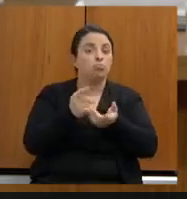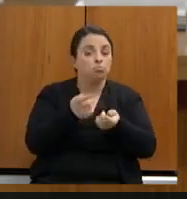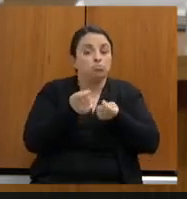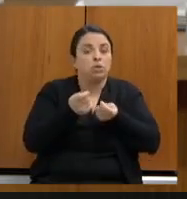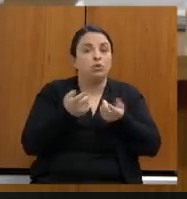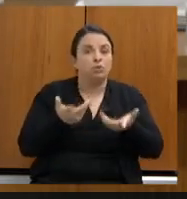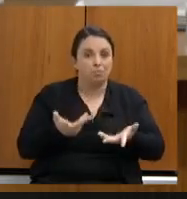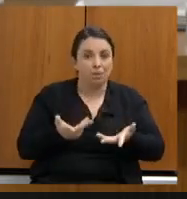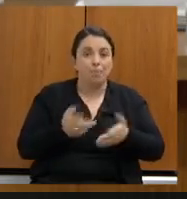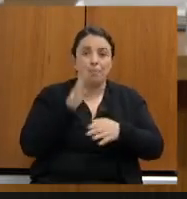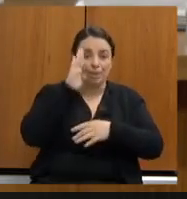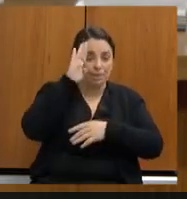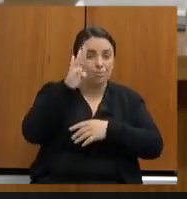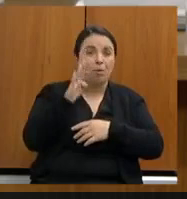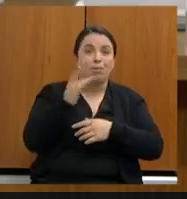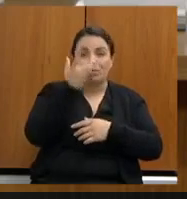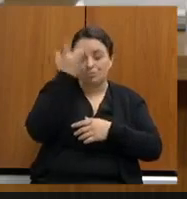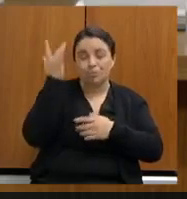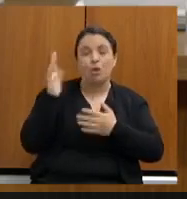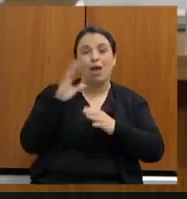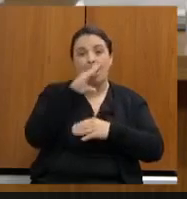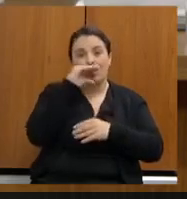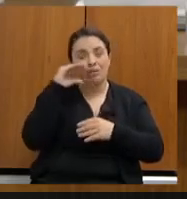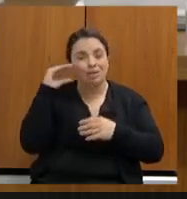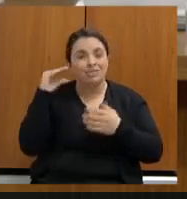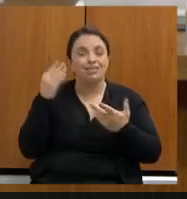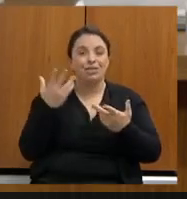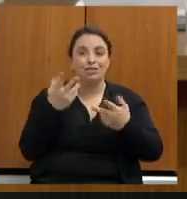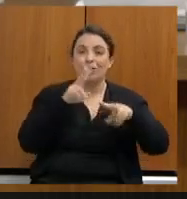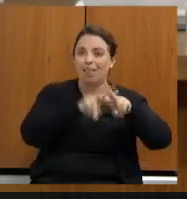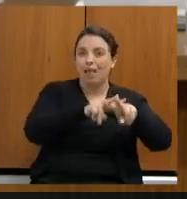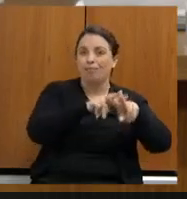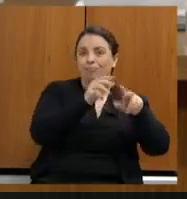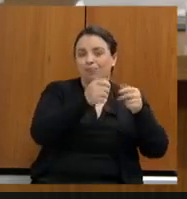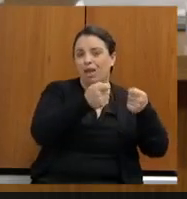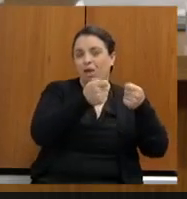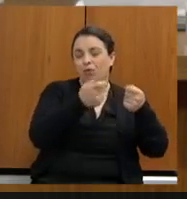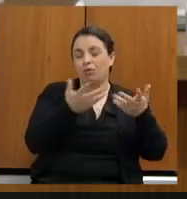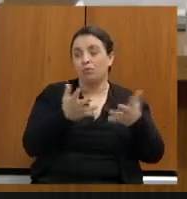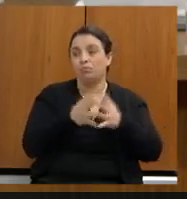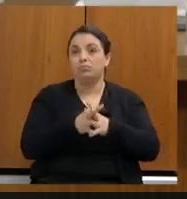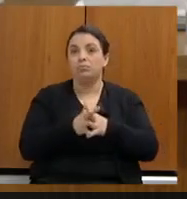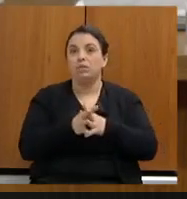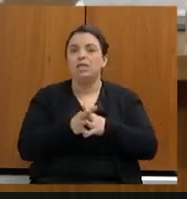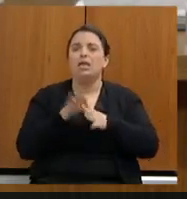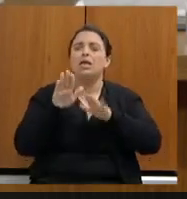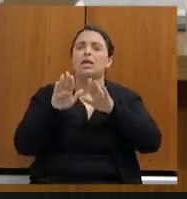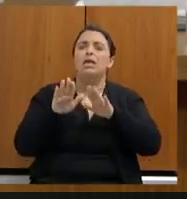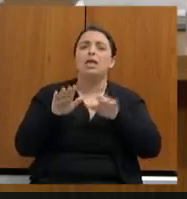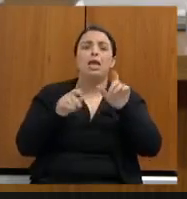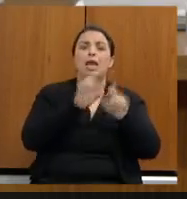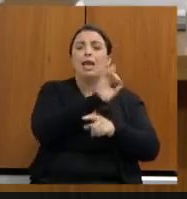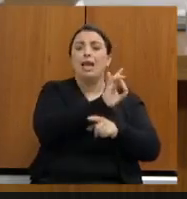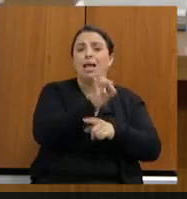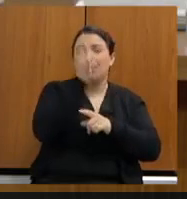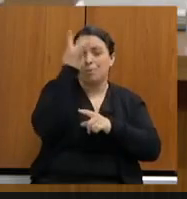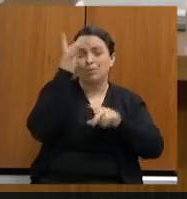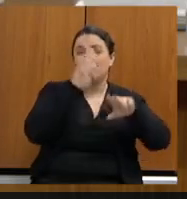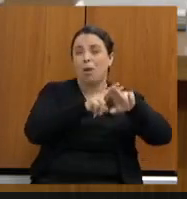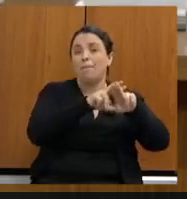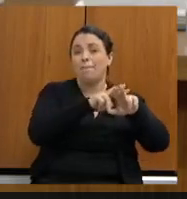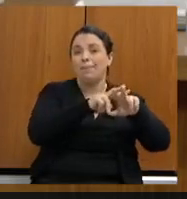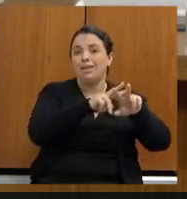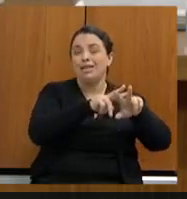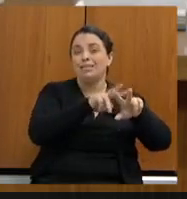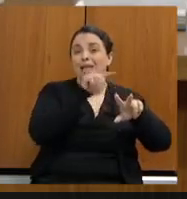infração penal isso quer dizer que hoje aproximadamente o estado ele tem um custo médio por mais incrível que possa parecer de